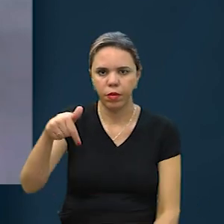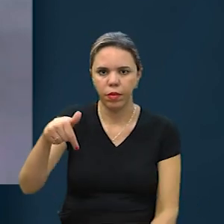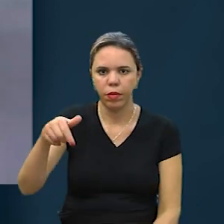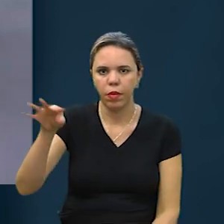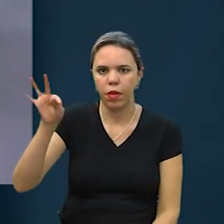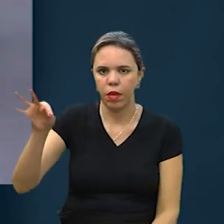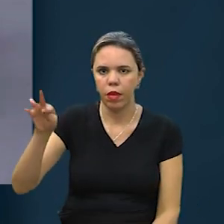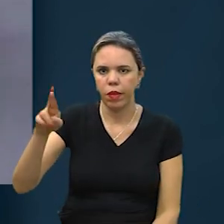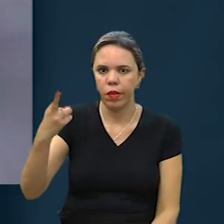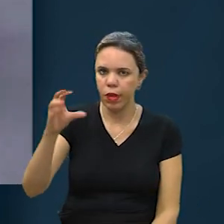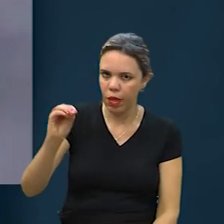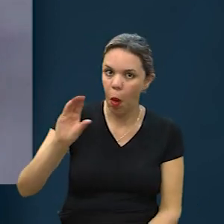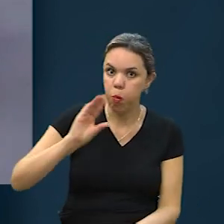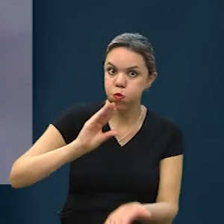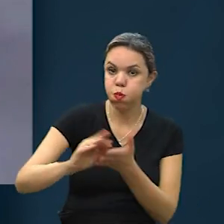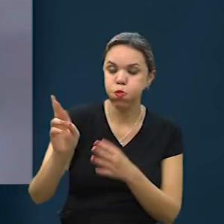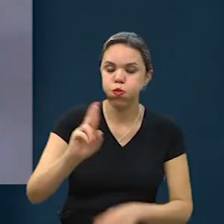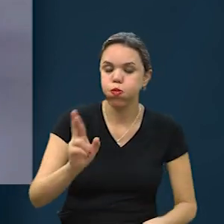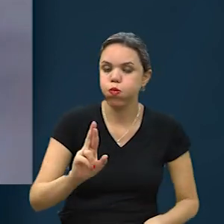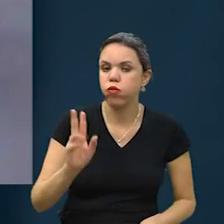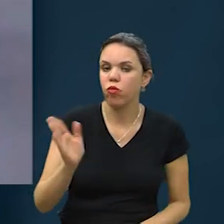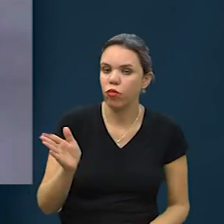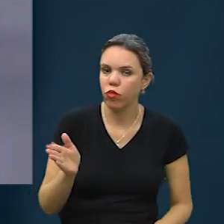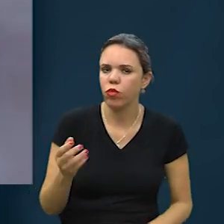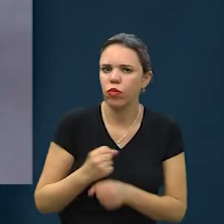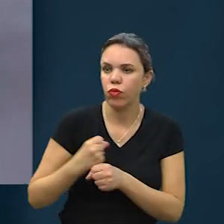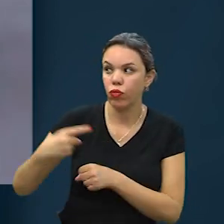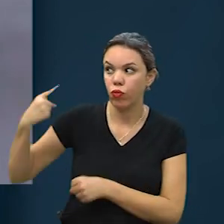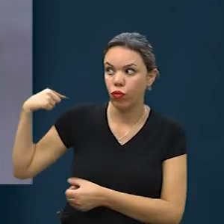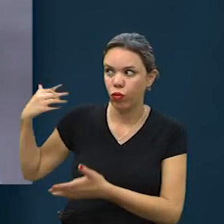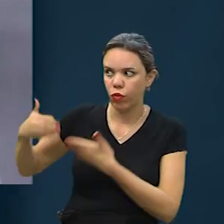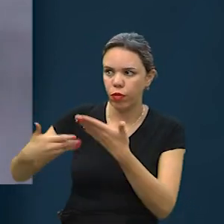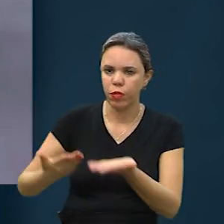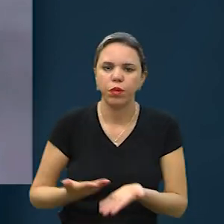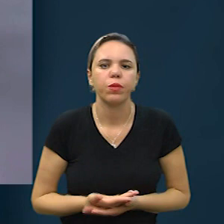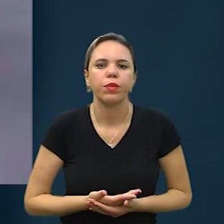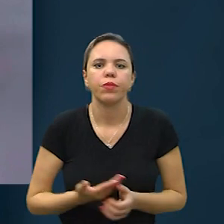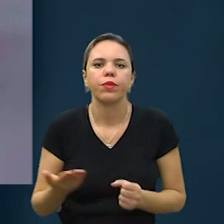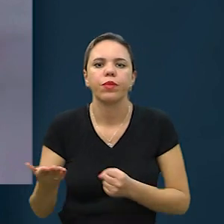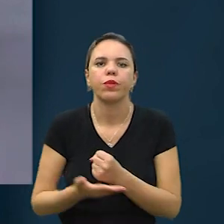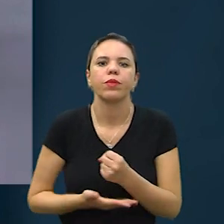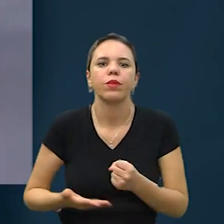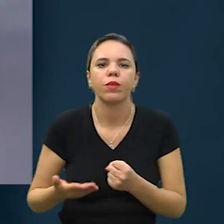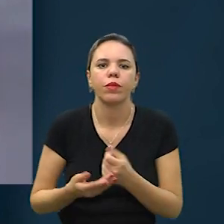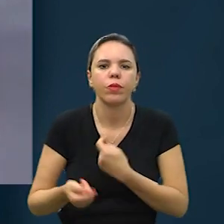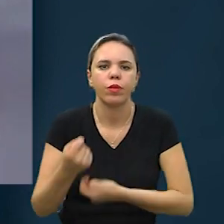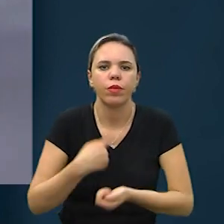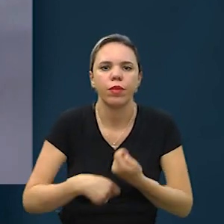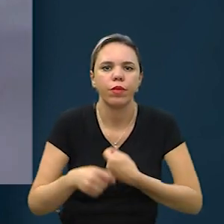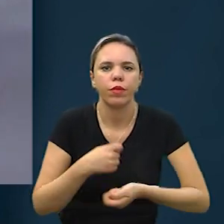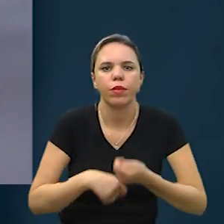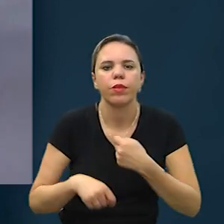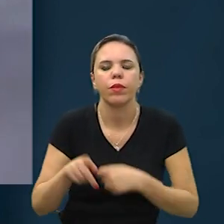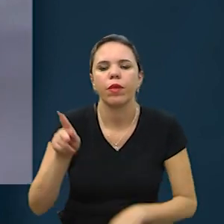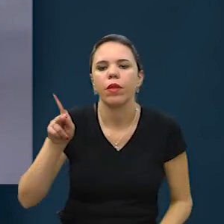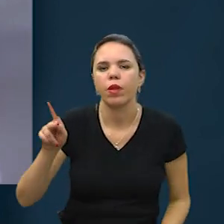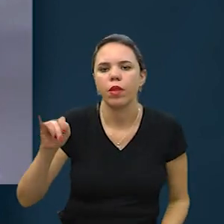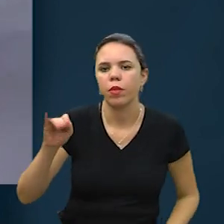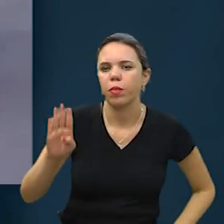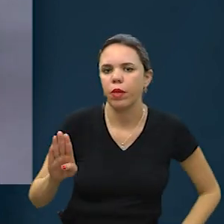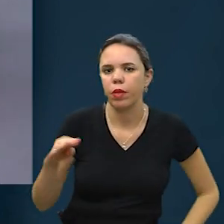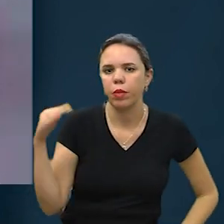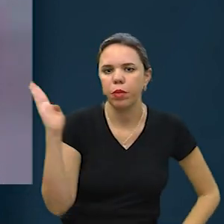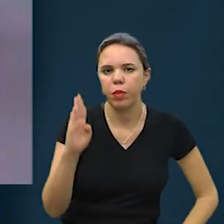1,7 trilhão de reais, né, isso já há alguns anos atrás, é a base econômica do